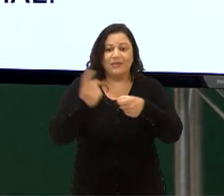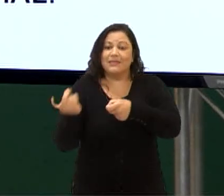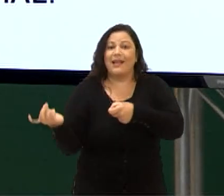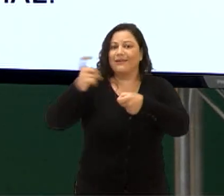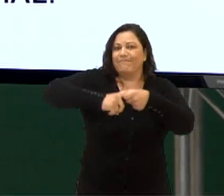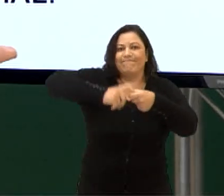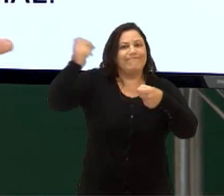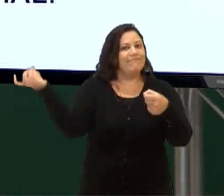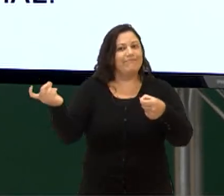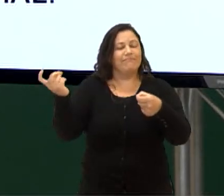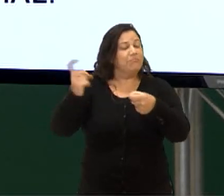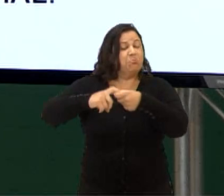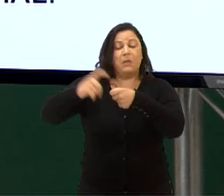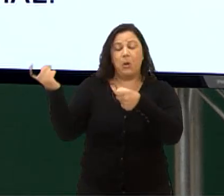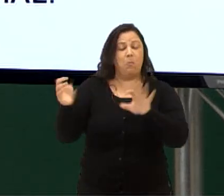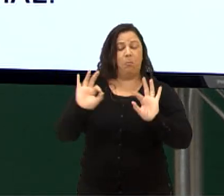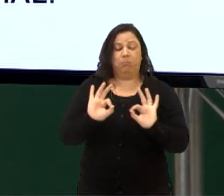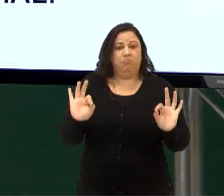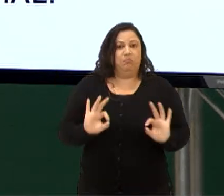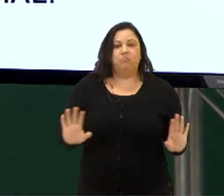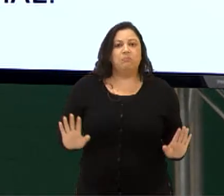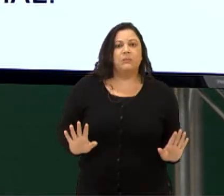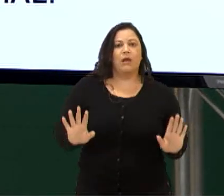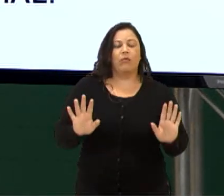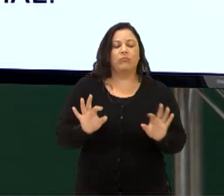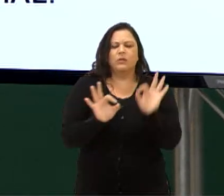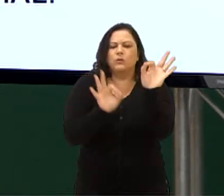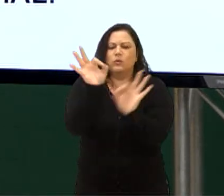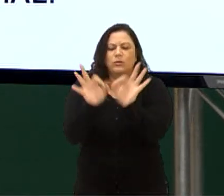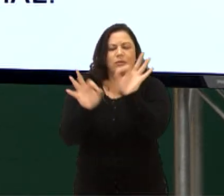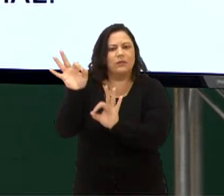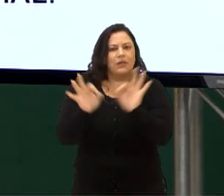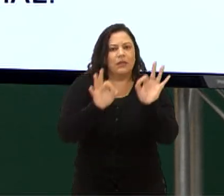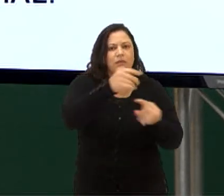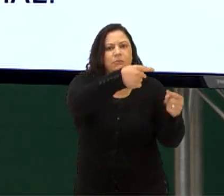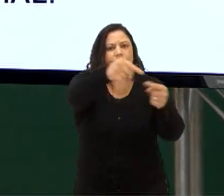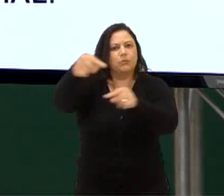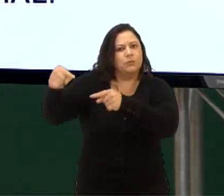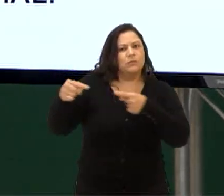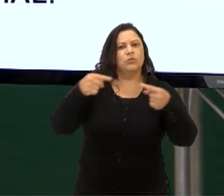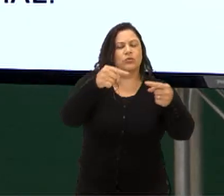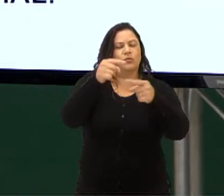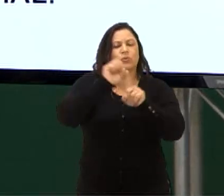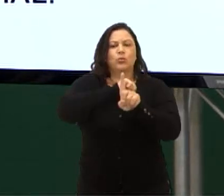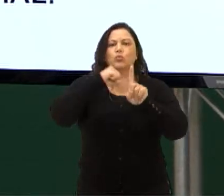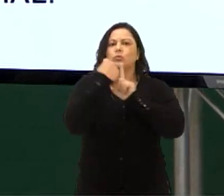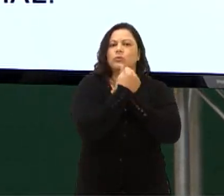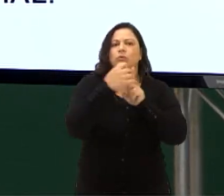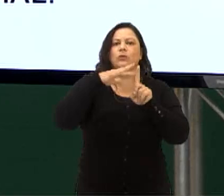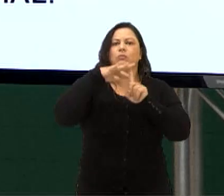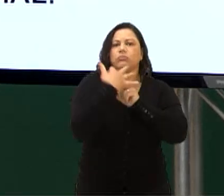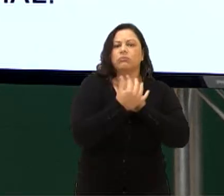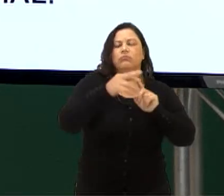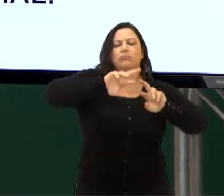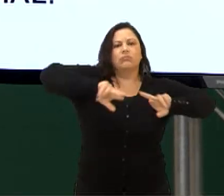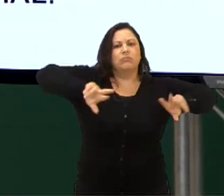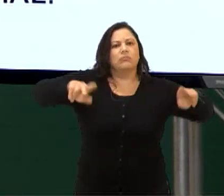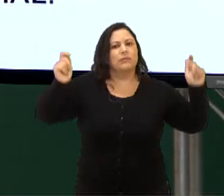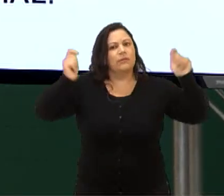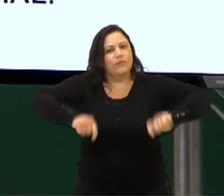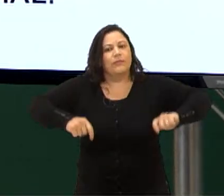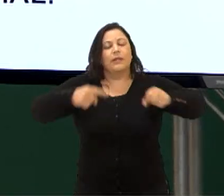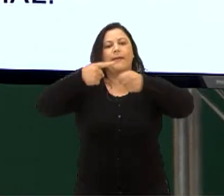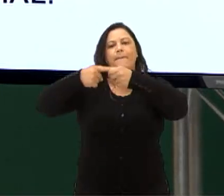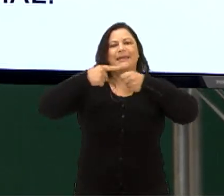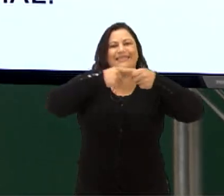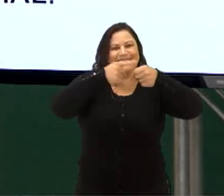dependiam umas das outras para se organizar política e socialmente. Em uma cidade ou em uma polis,